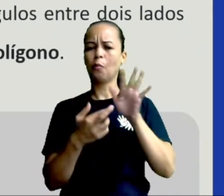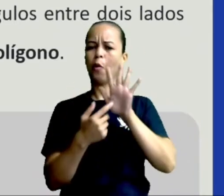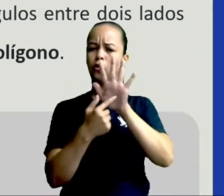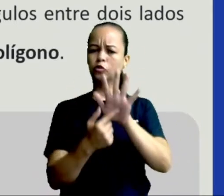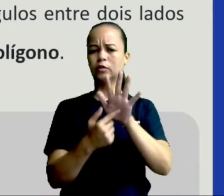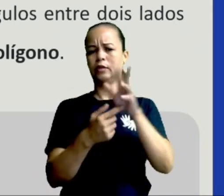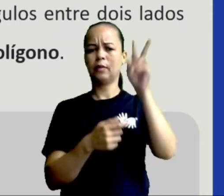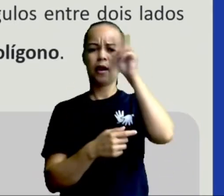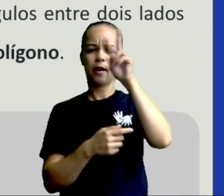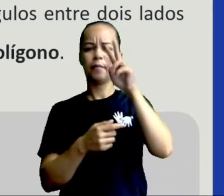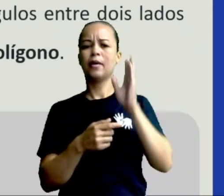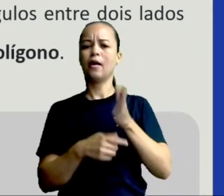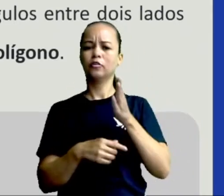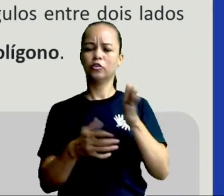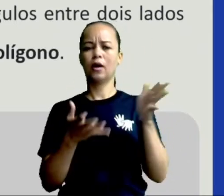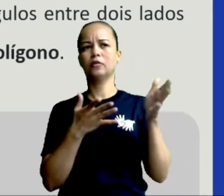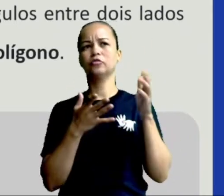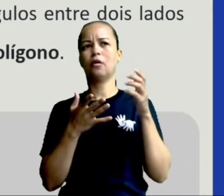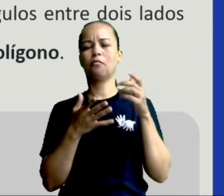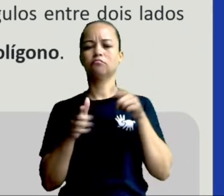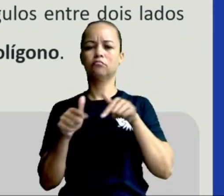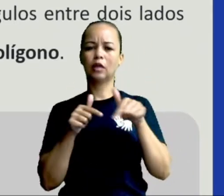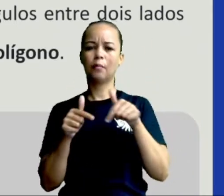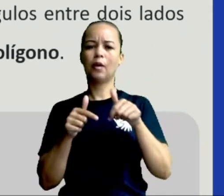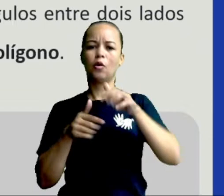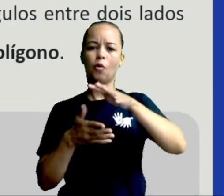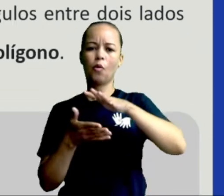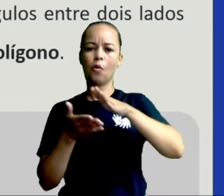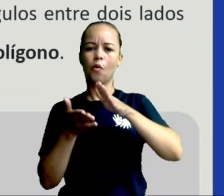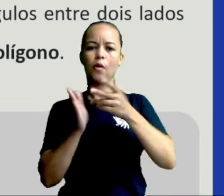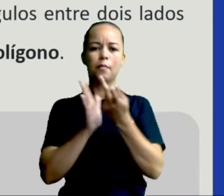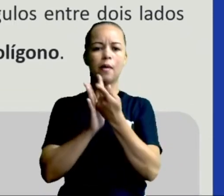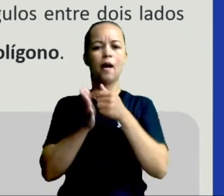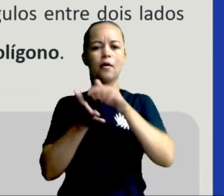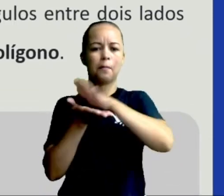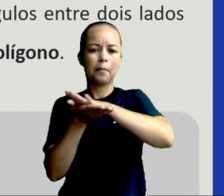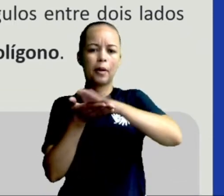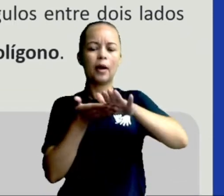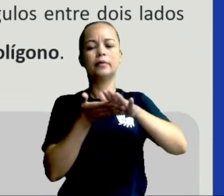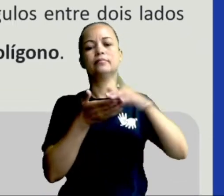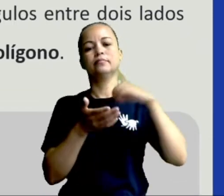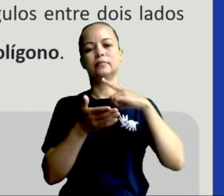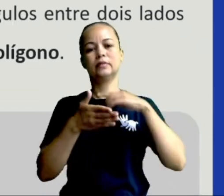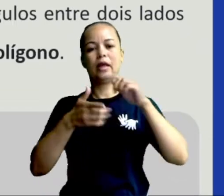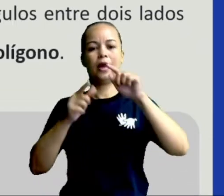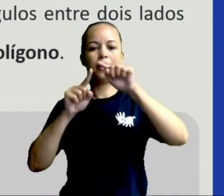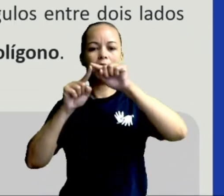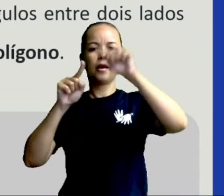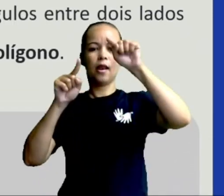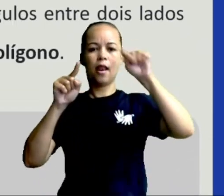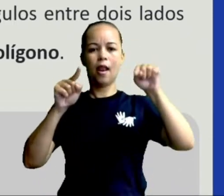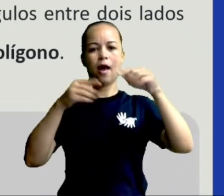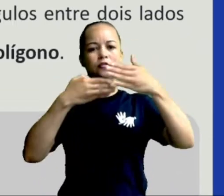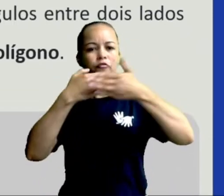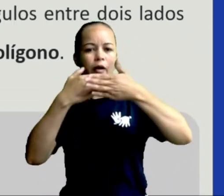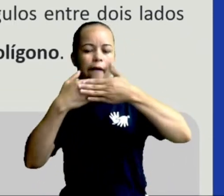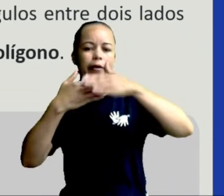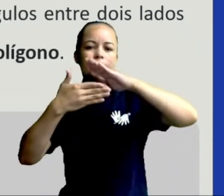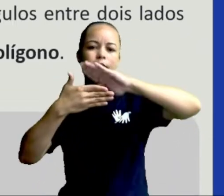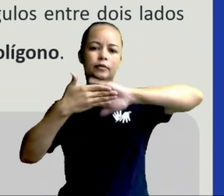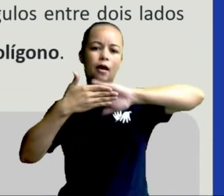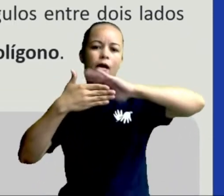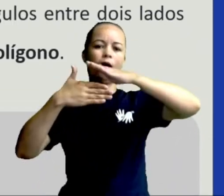relembrar por quê. A gente já trabalhou figura plana, que a gente viu que na figura plana tem lados, vértices, né? A gente já